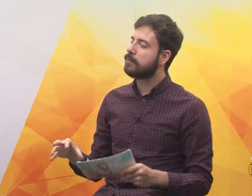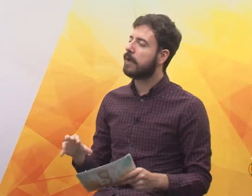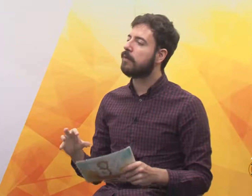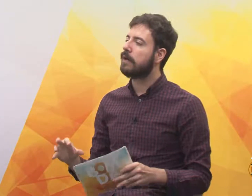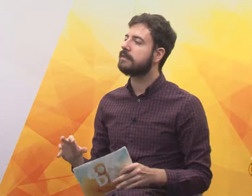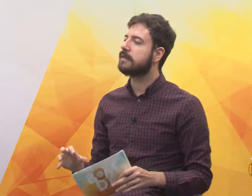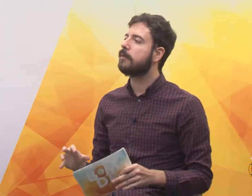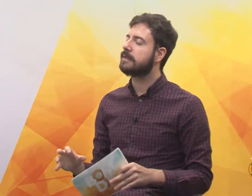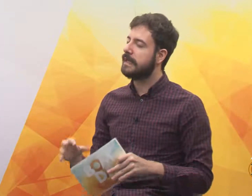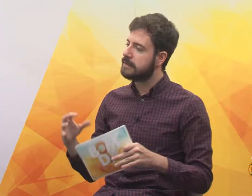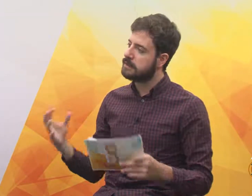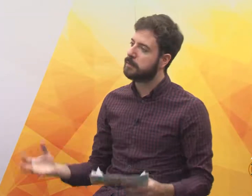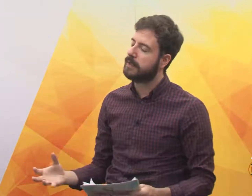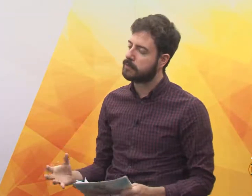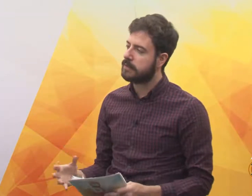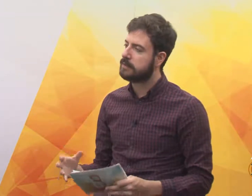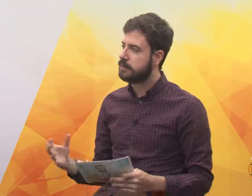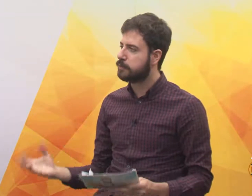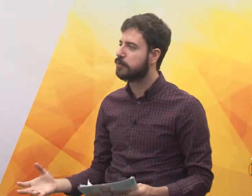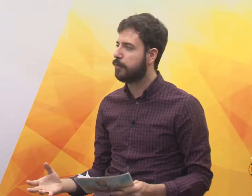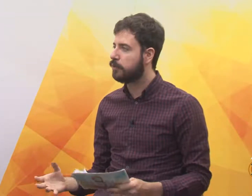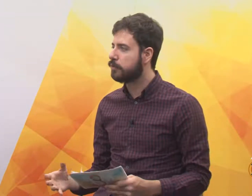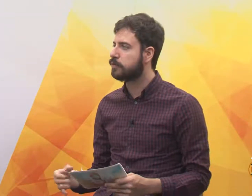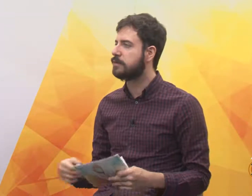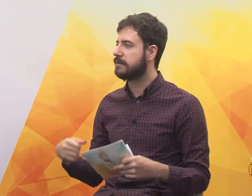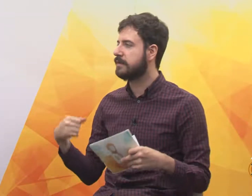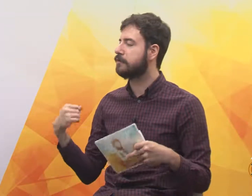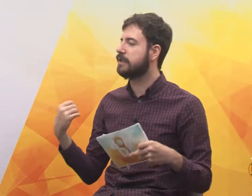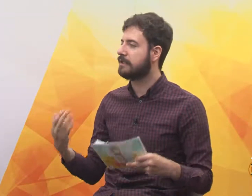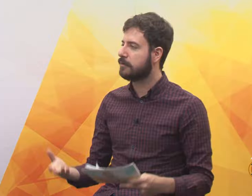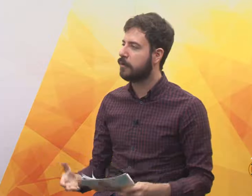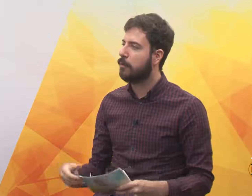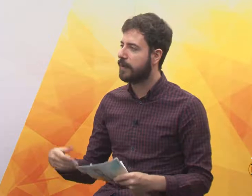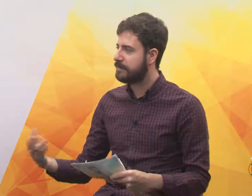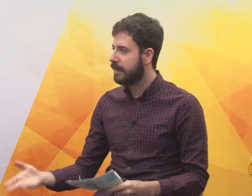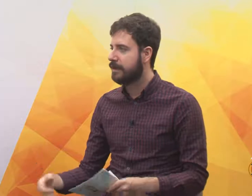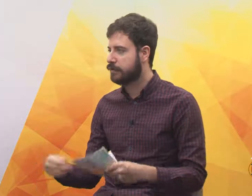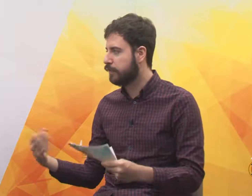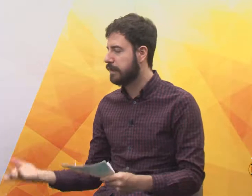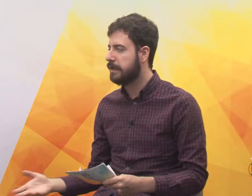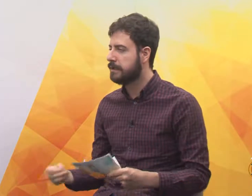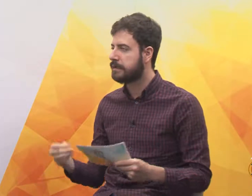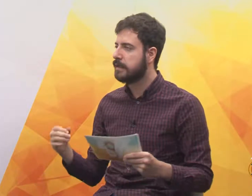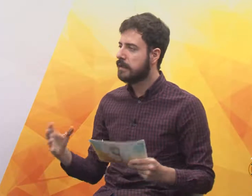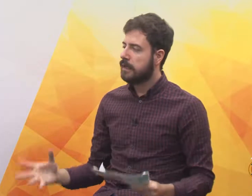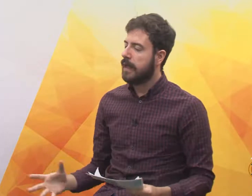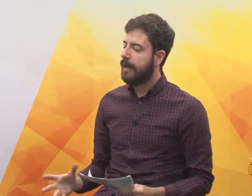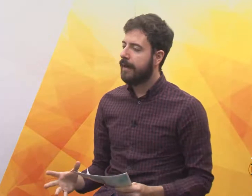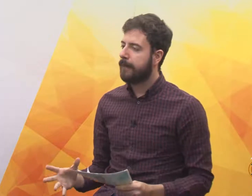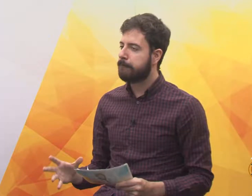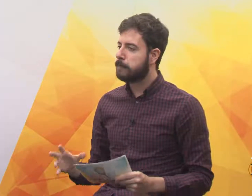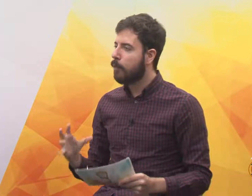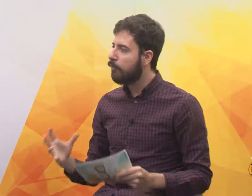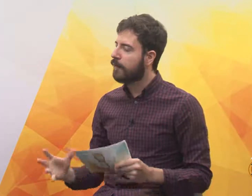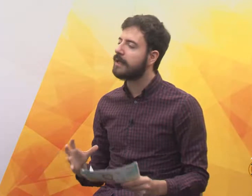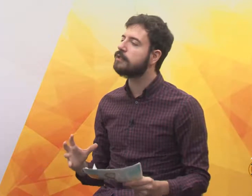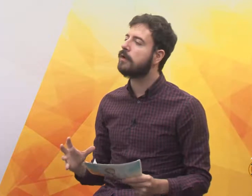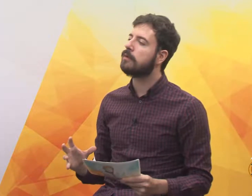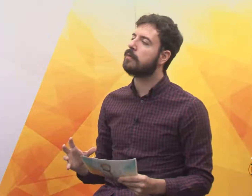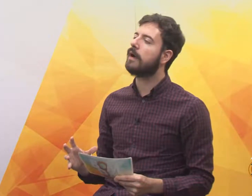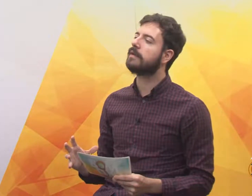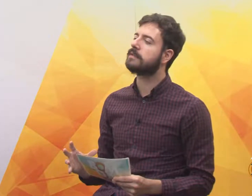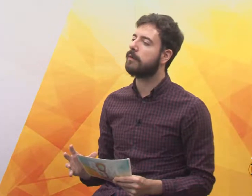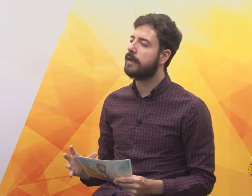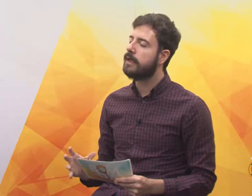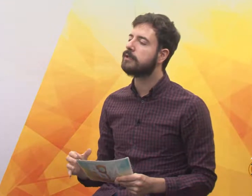queria te perguntar com relação a esses preços desses tipos de produtos, muitas vezes utilizados como presente, souvenirs. Como ficar de